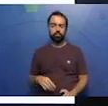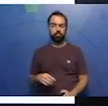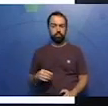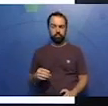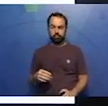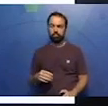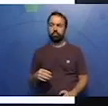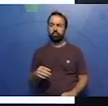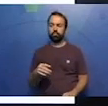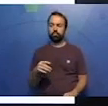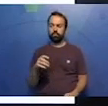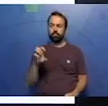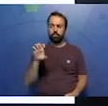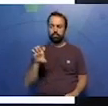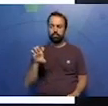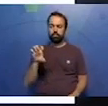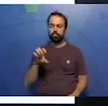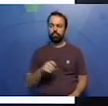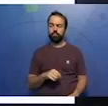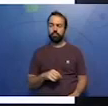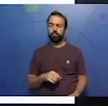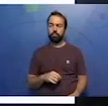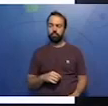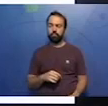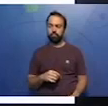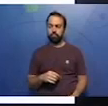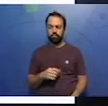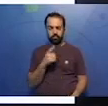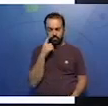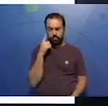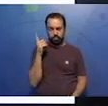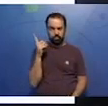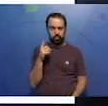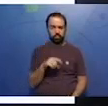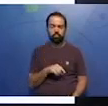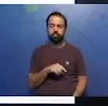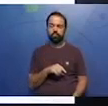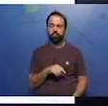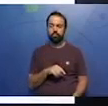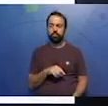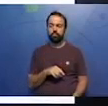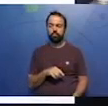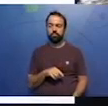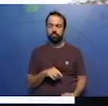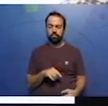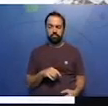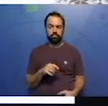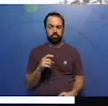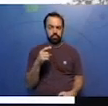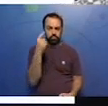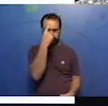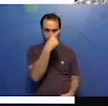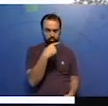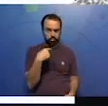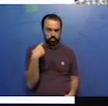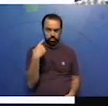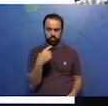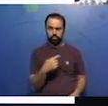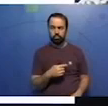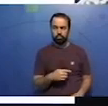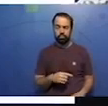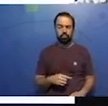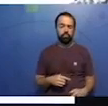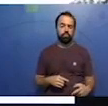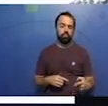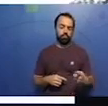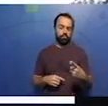Reparem novamente, com atenção, olha lá. O ponteiro das horas, ele já passou pelo 7,